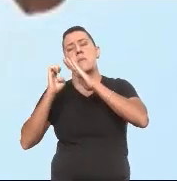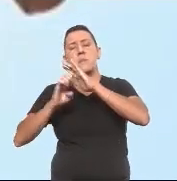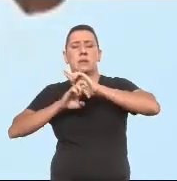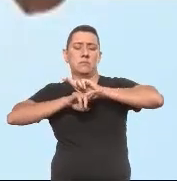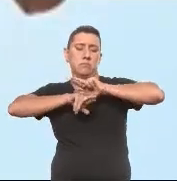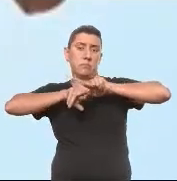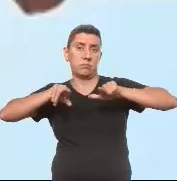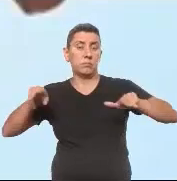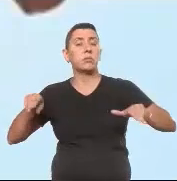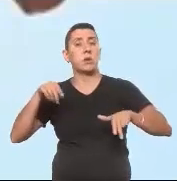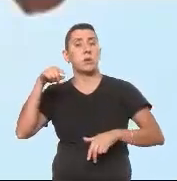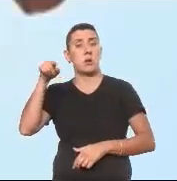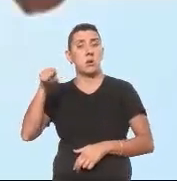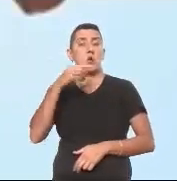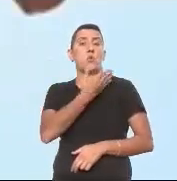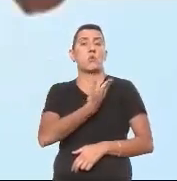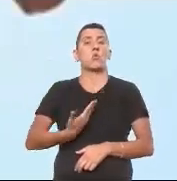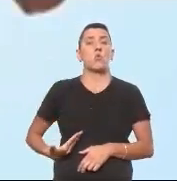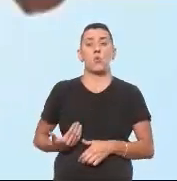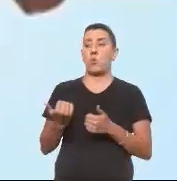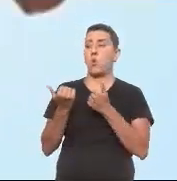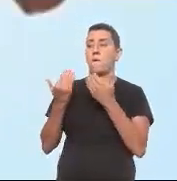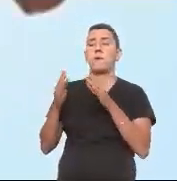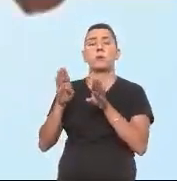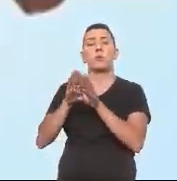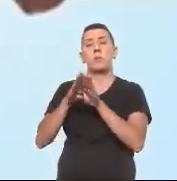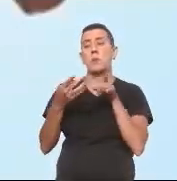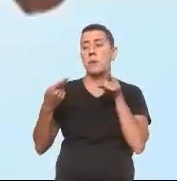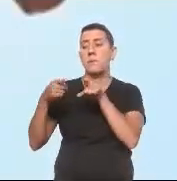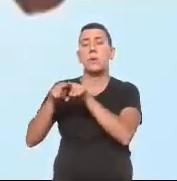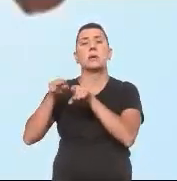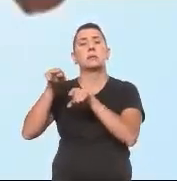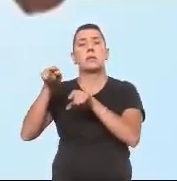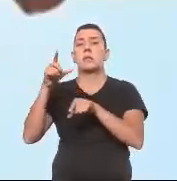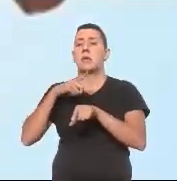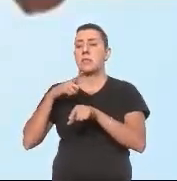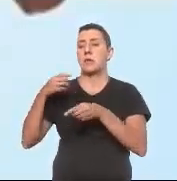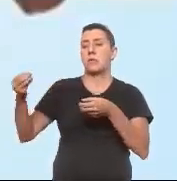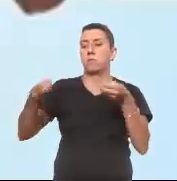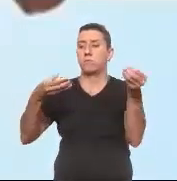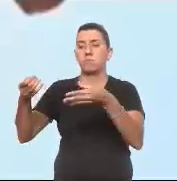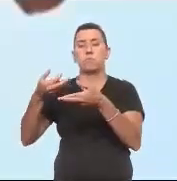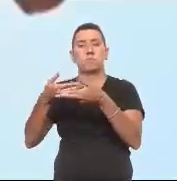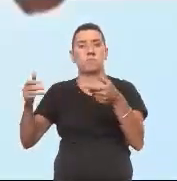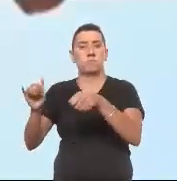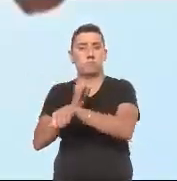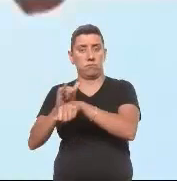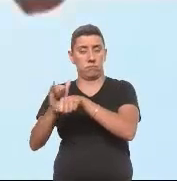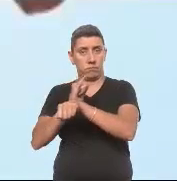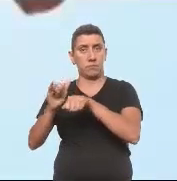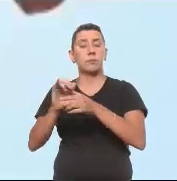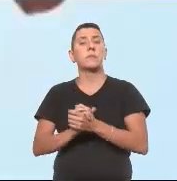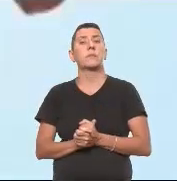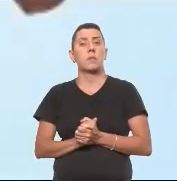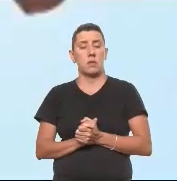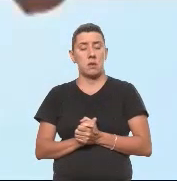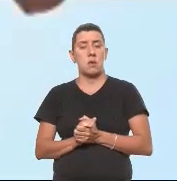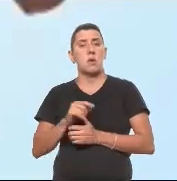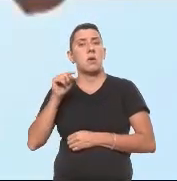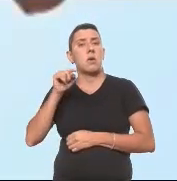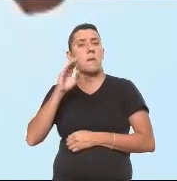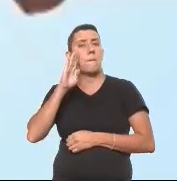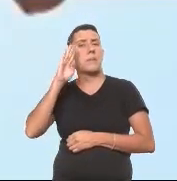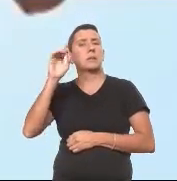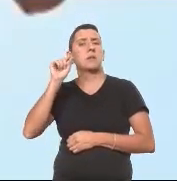melhoramos a infraestrutura de TIC fazendo o governo brasileiro mais eficiente em segurança